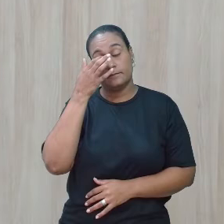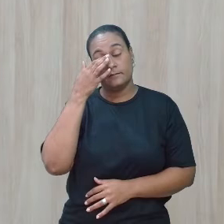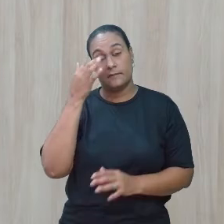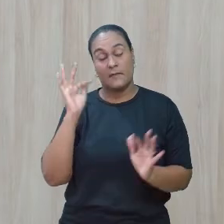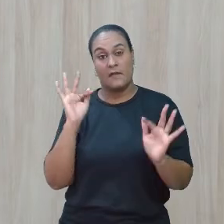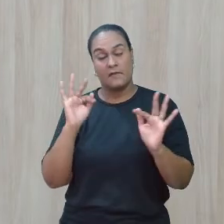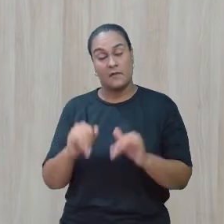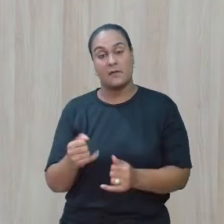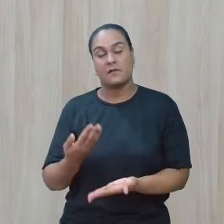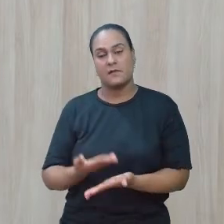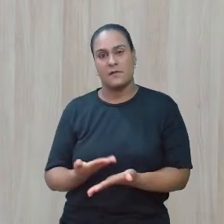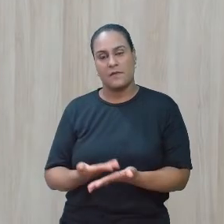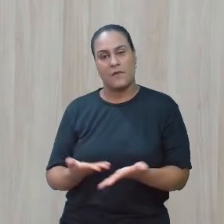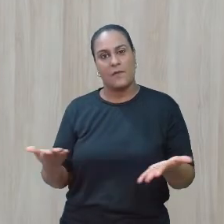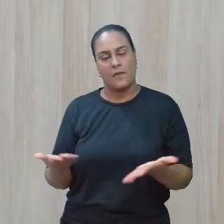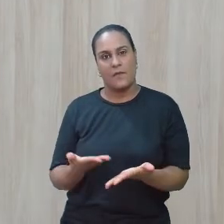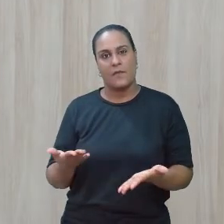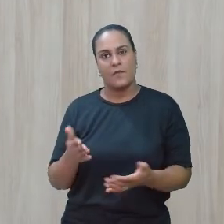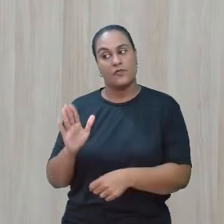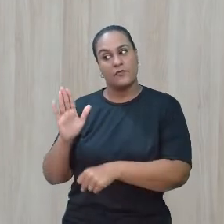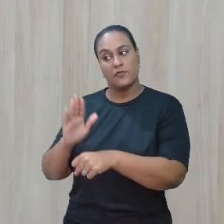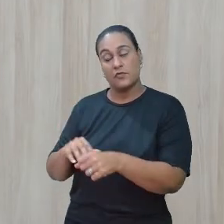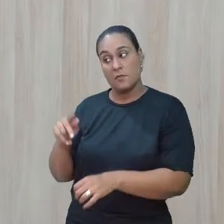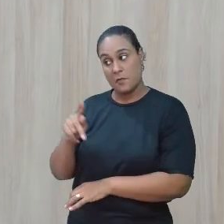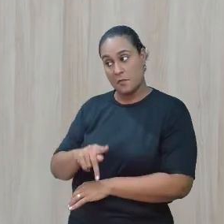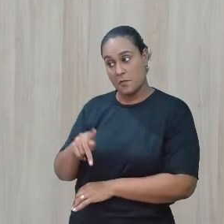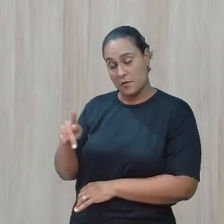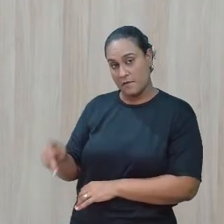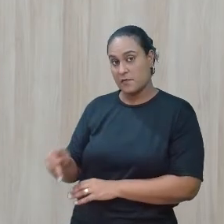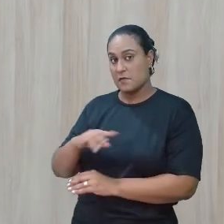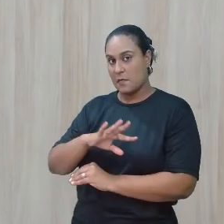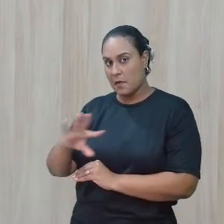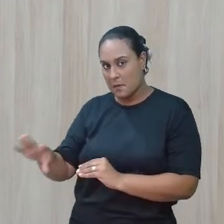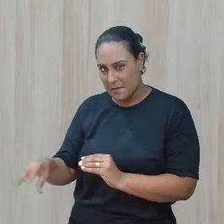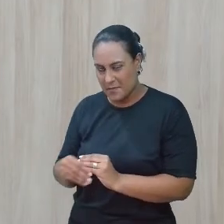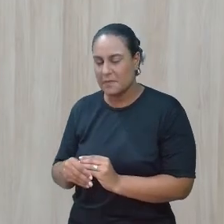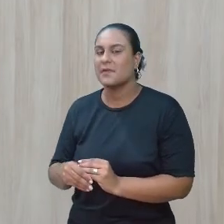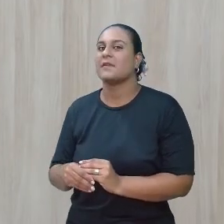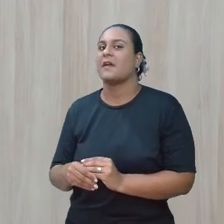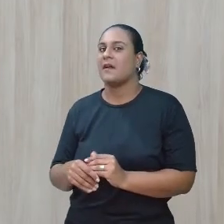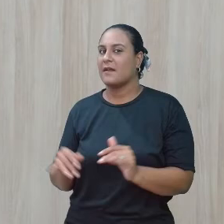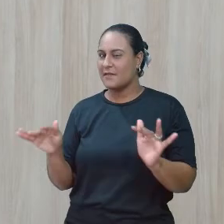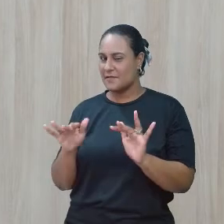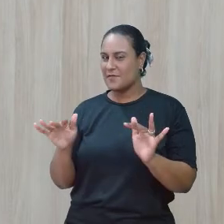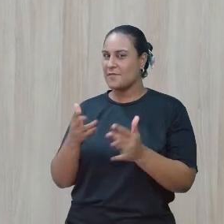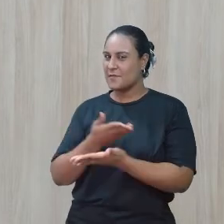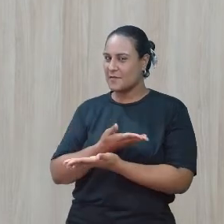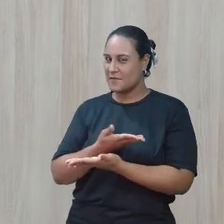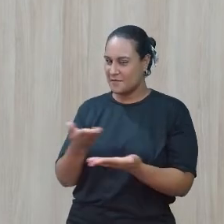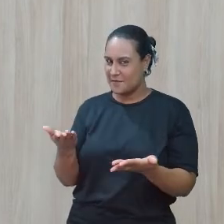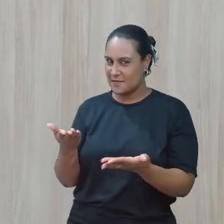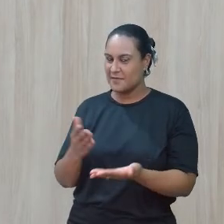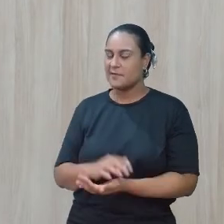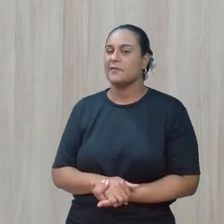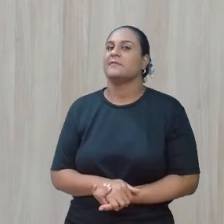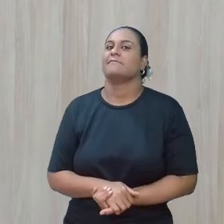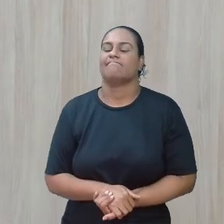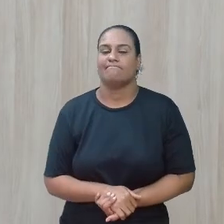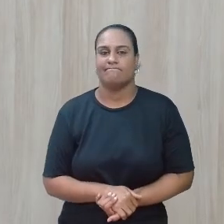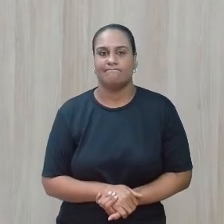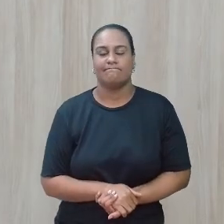a aula por hoje aqui, né? Eu vou passar a palavra agora para o professor Gilson, para ele dar as considerações finais dele, e a gente